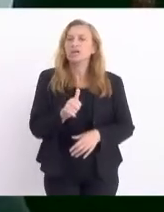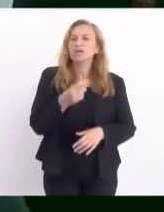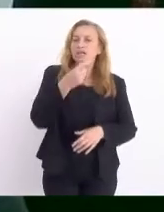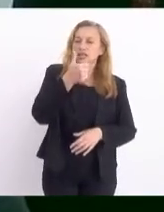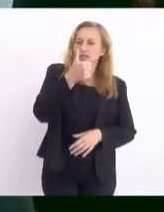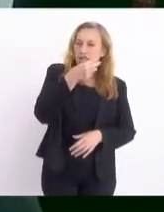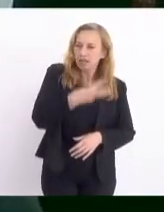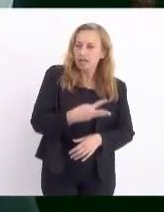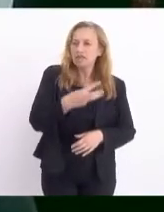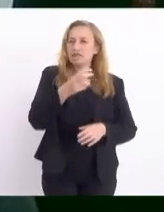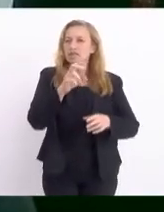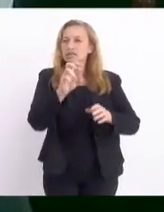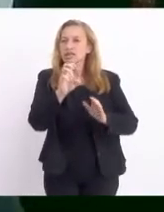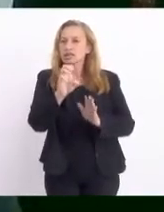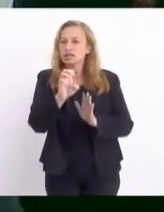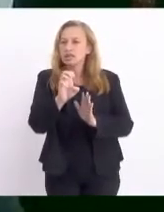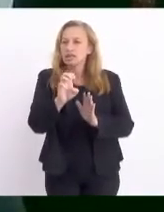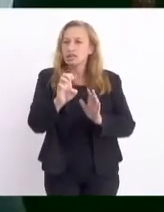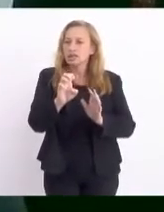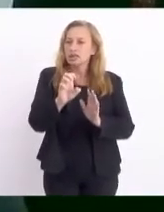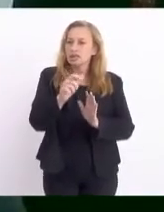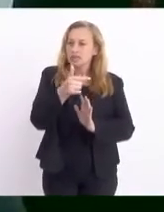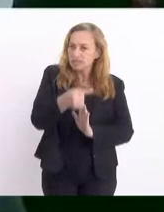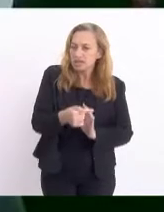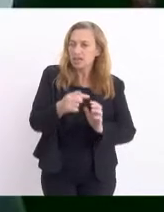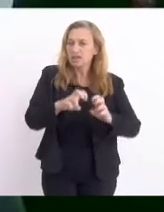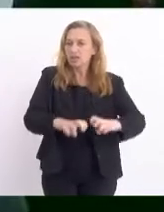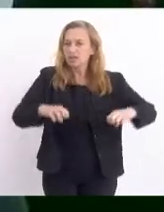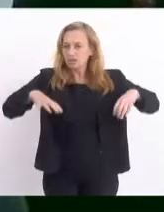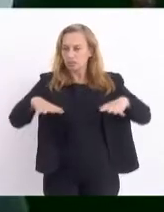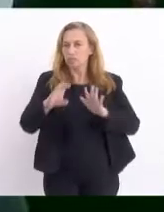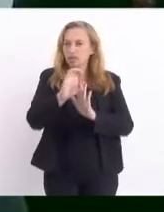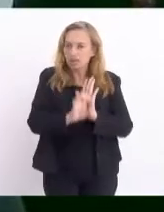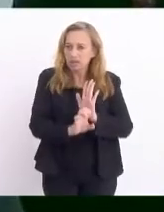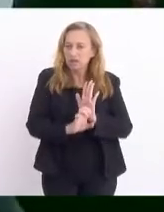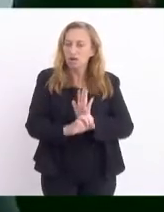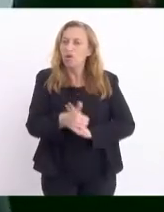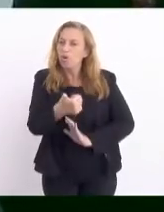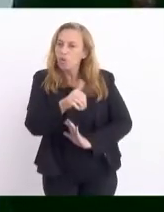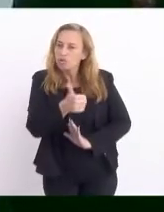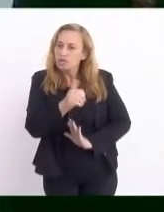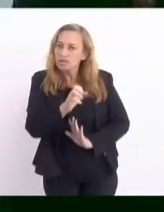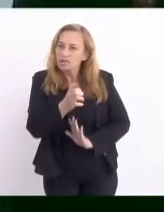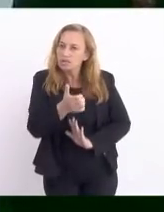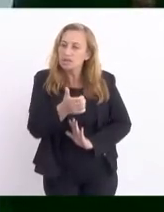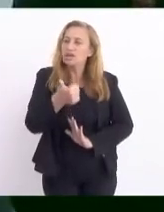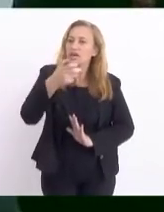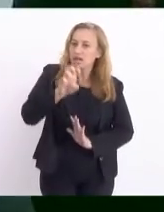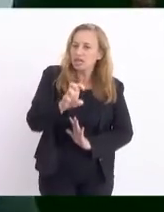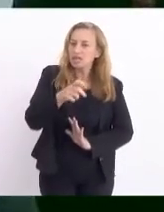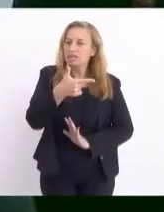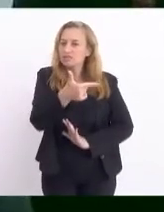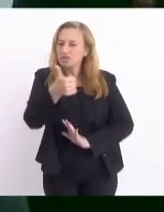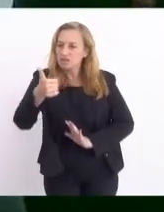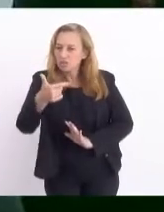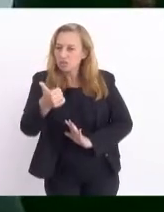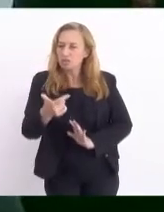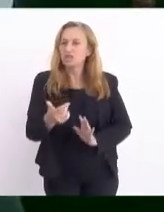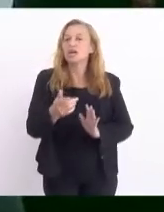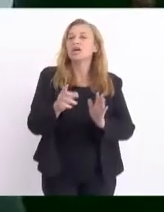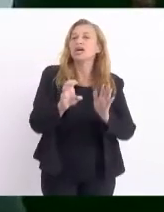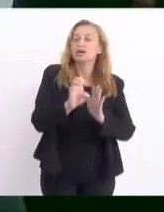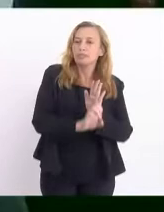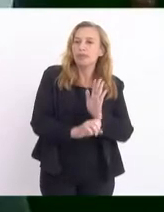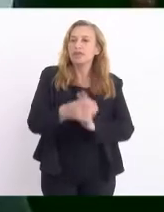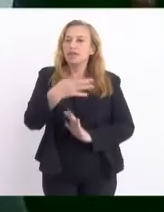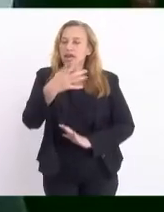plenário. Emendas 9 e 10 de plenário. Emendas 11, 15 e 22. Emendas 14 e